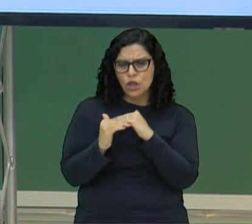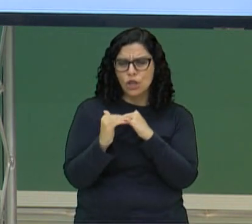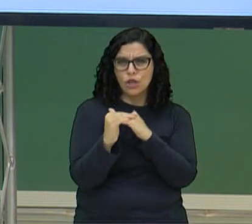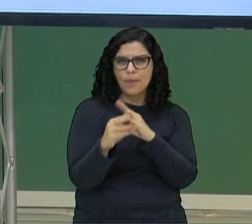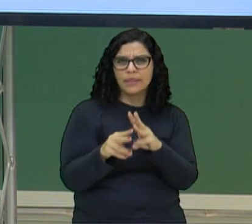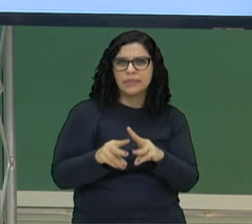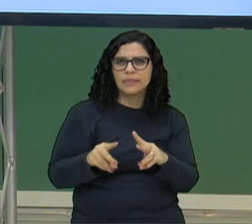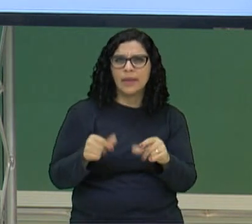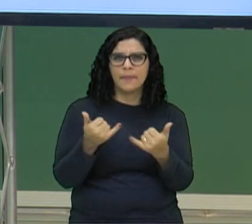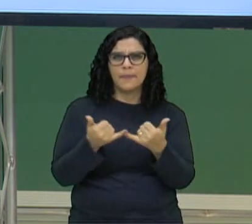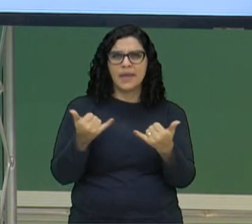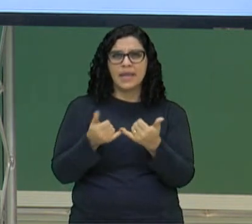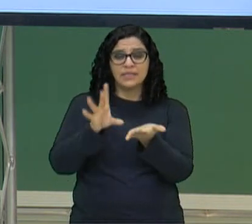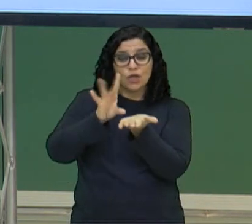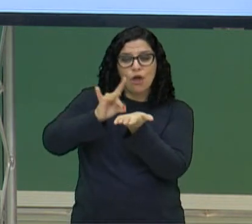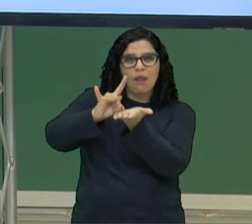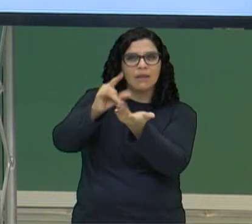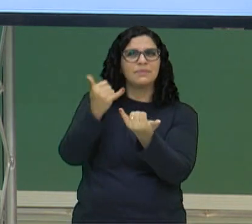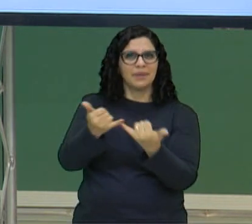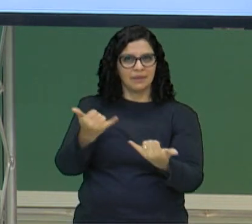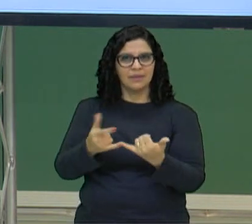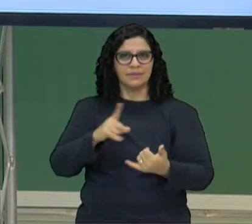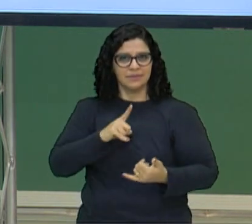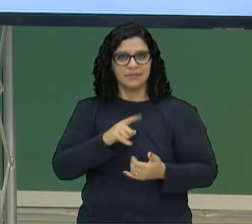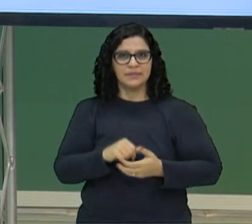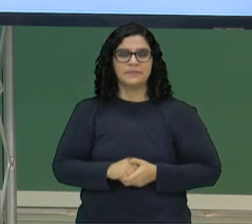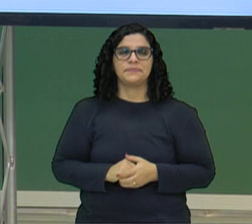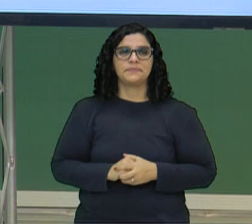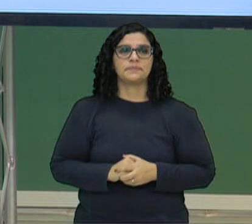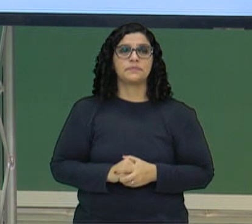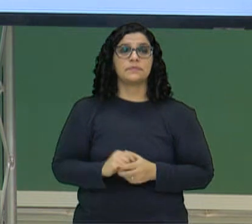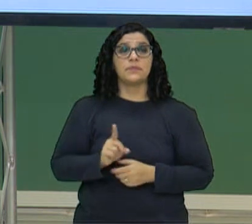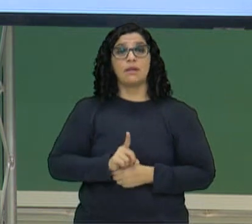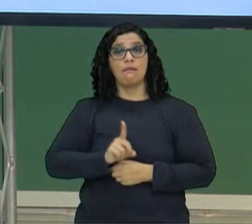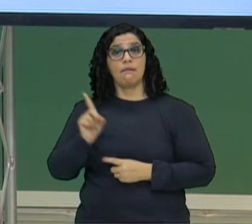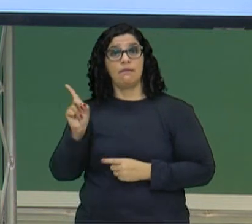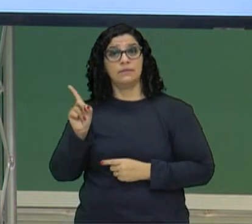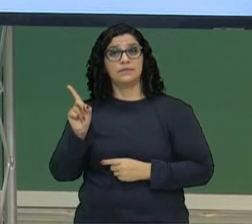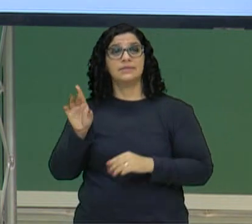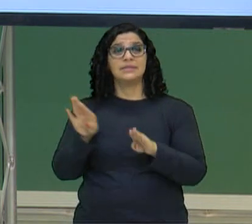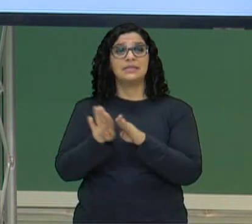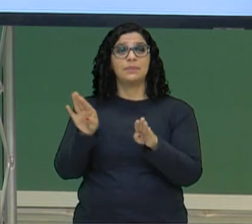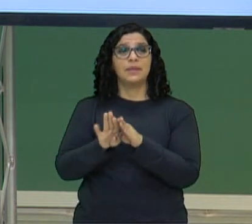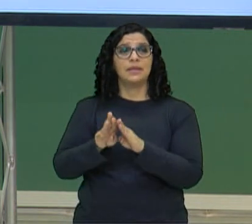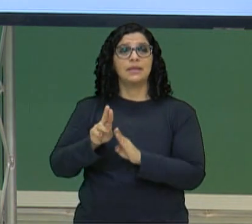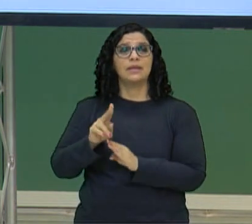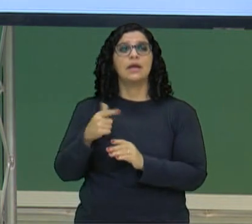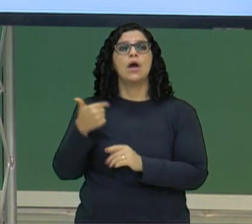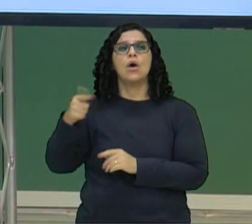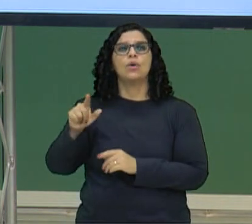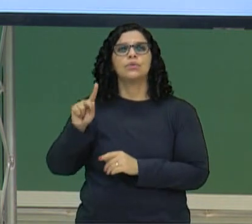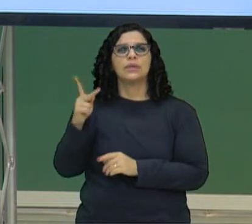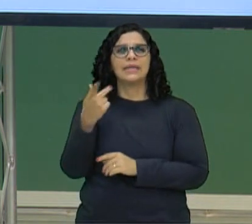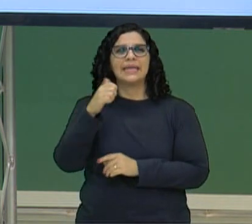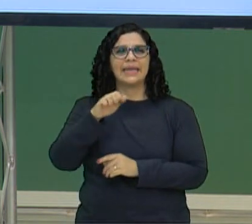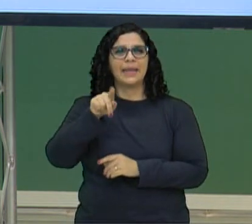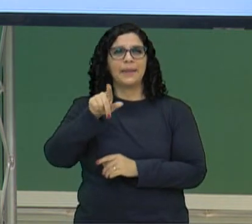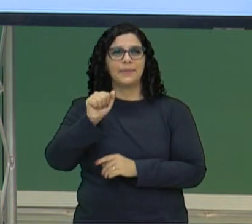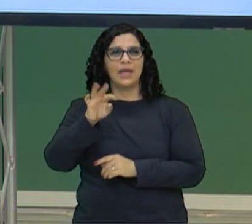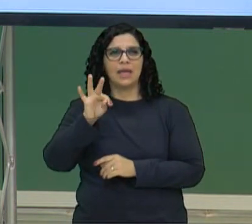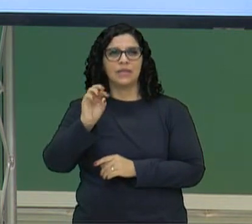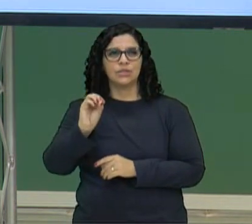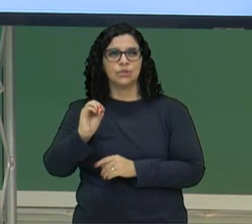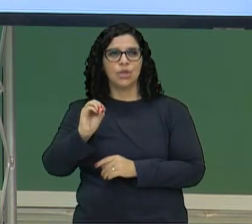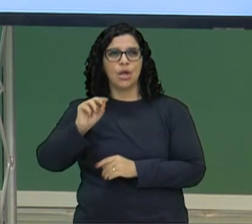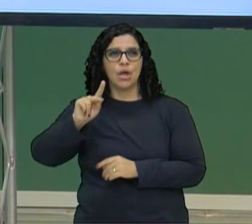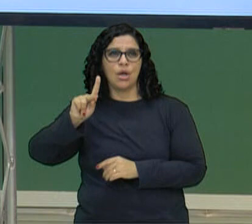planta, parece até que é um adesivo colado. E, mesmo caso, as hepatófitas. Por que esse nome para as hepatófitas?